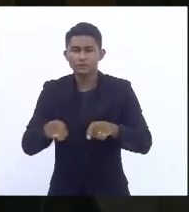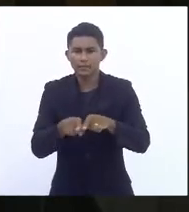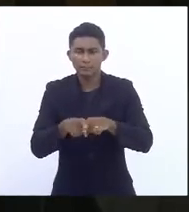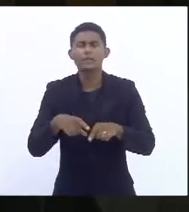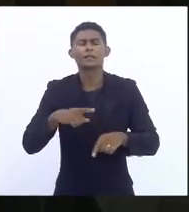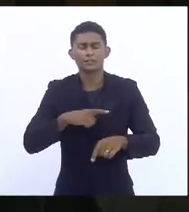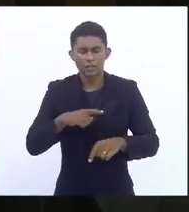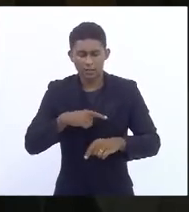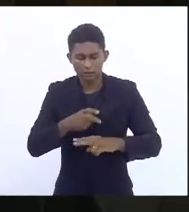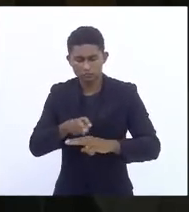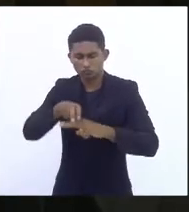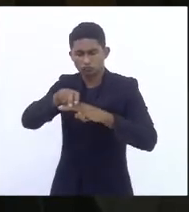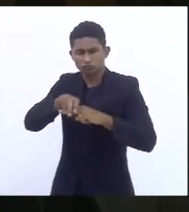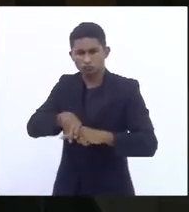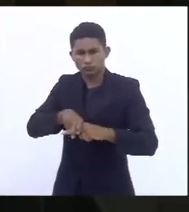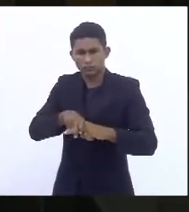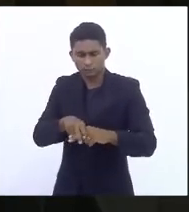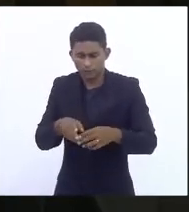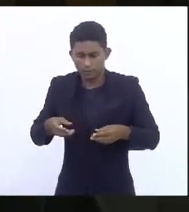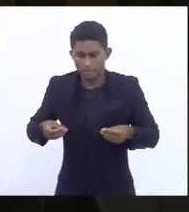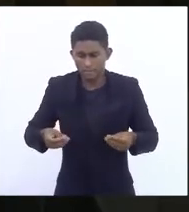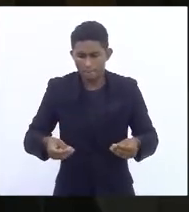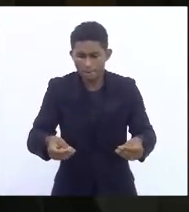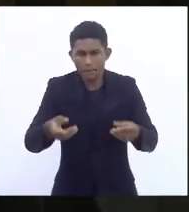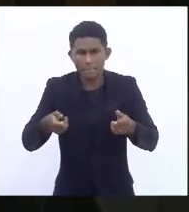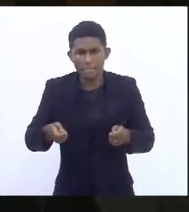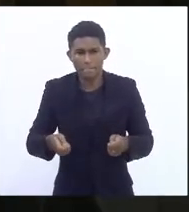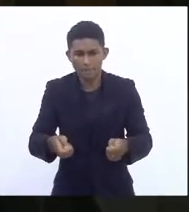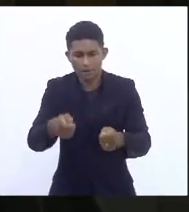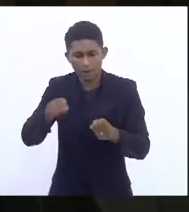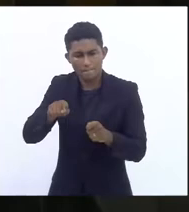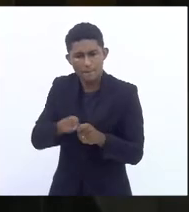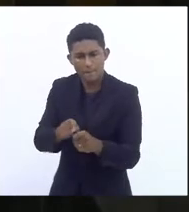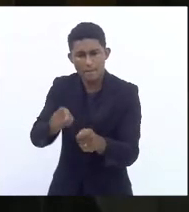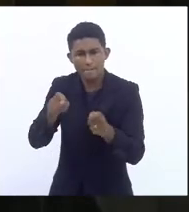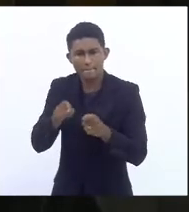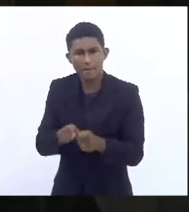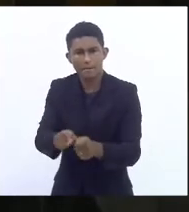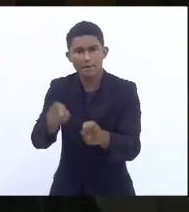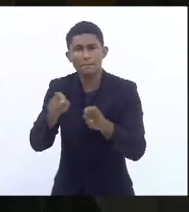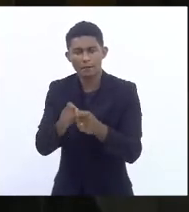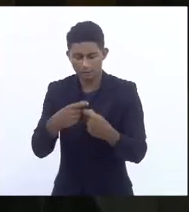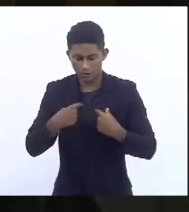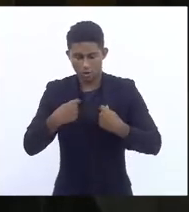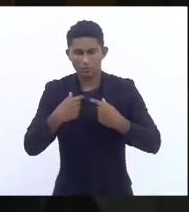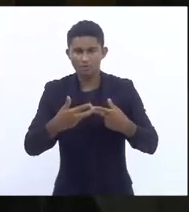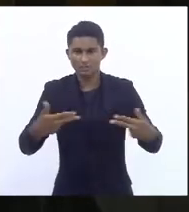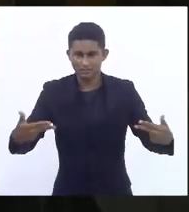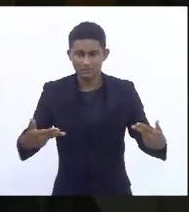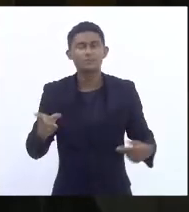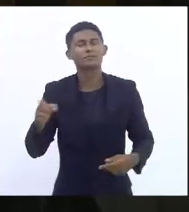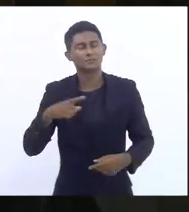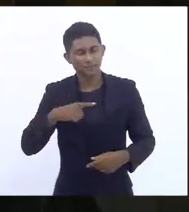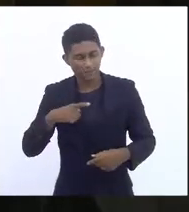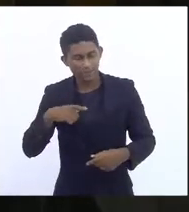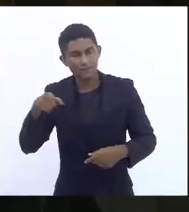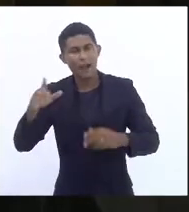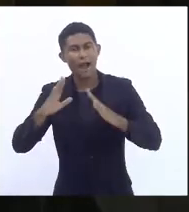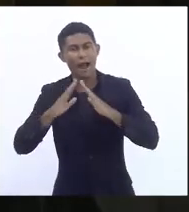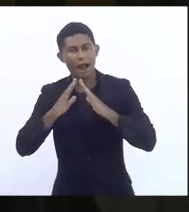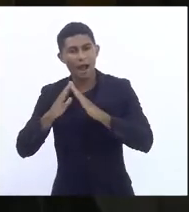costura nas suas residências ou em suas cooperativas. E esse segmento foi